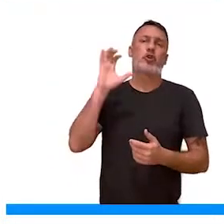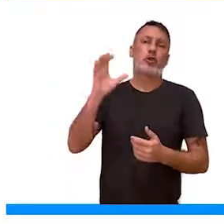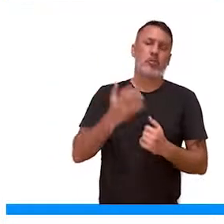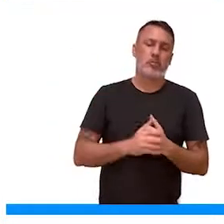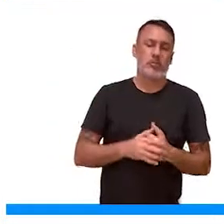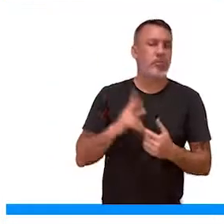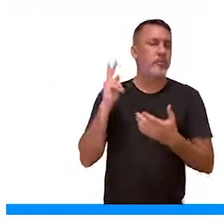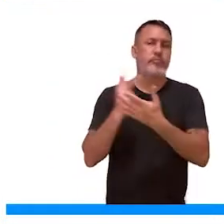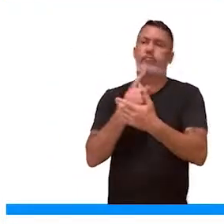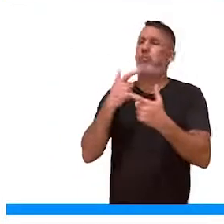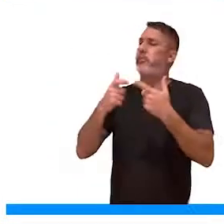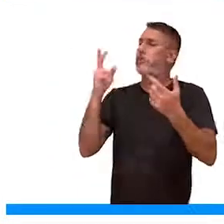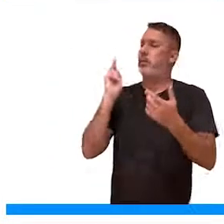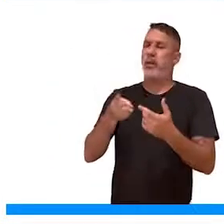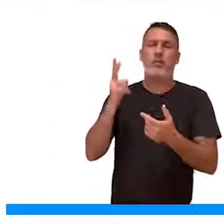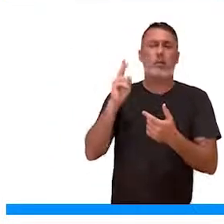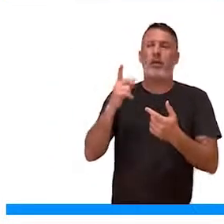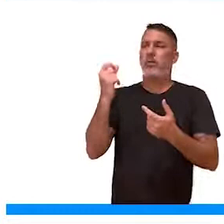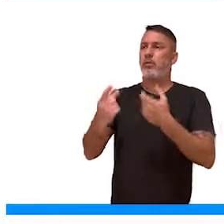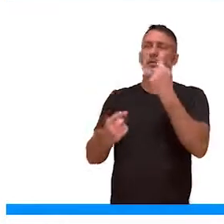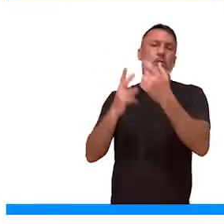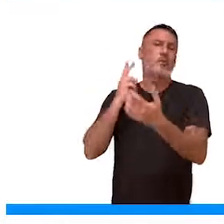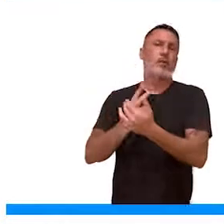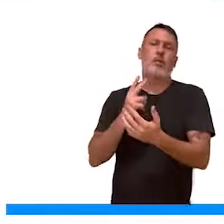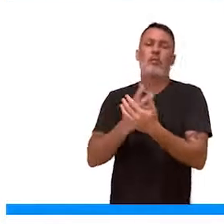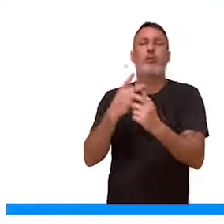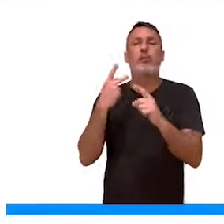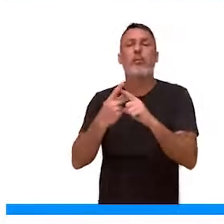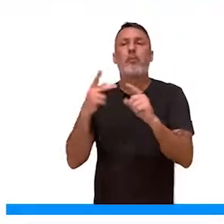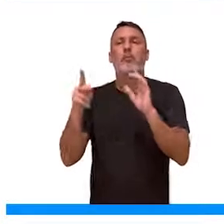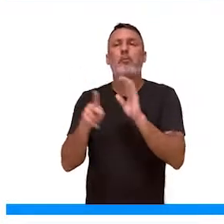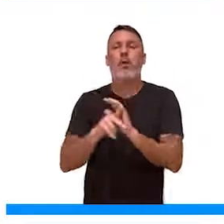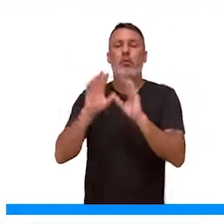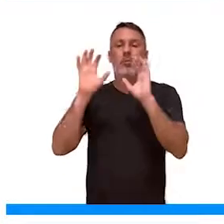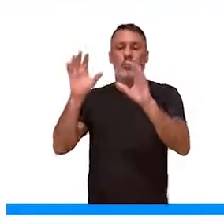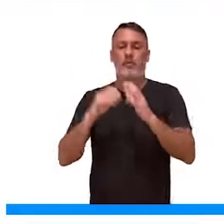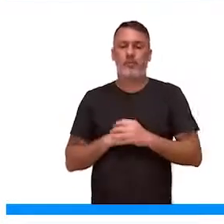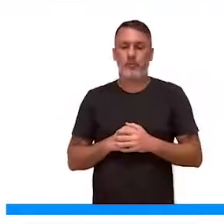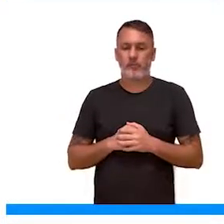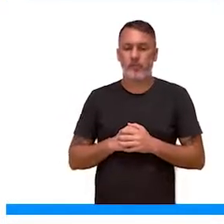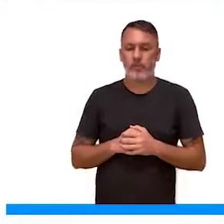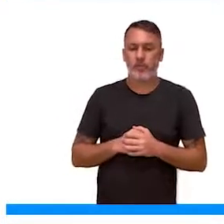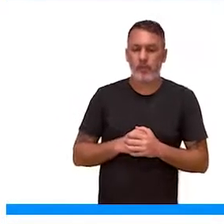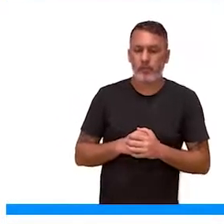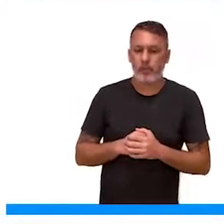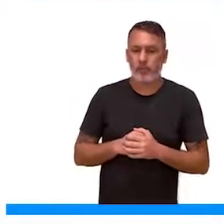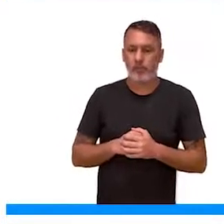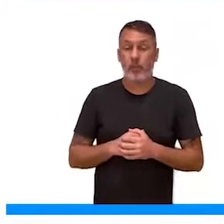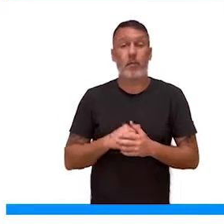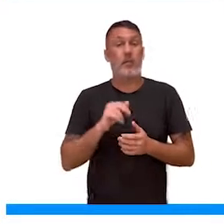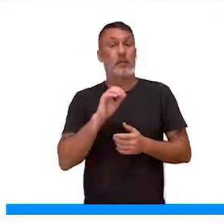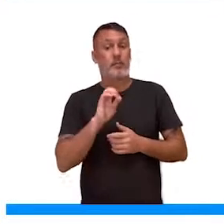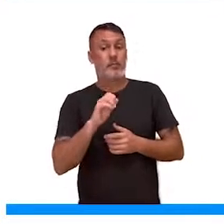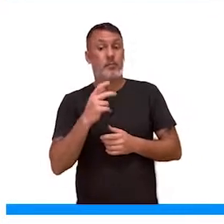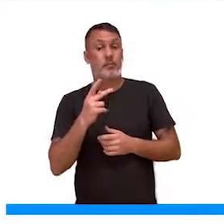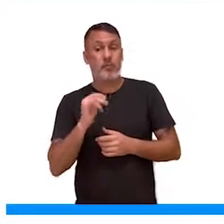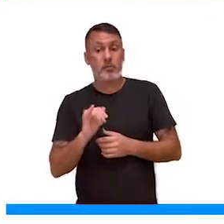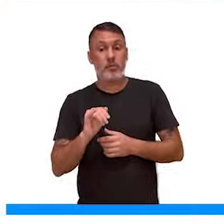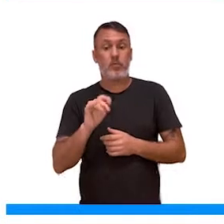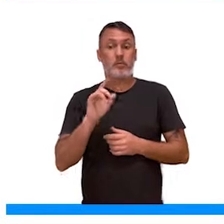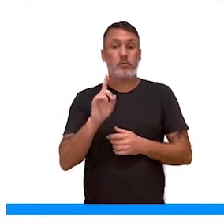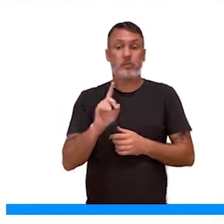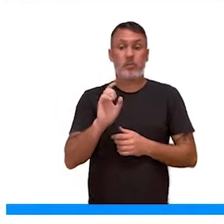característica. Acontece rotineiramente, a gente sempre tem casos de malária nessa região. As